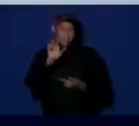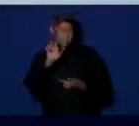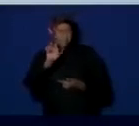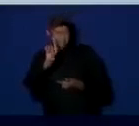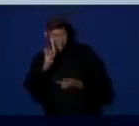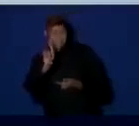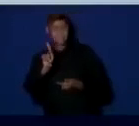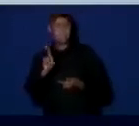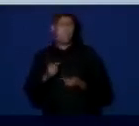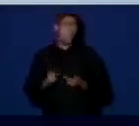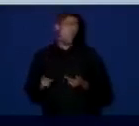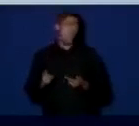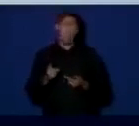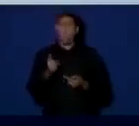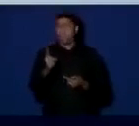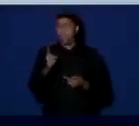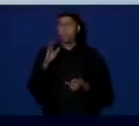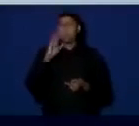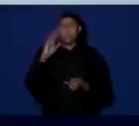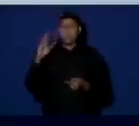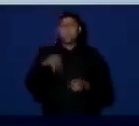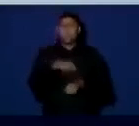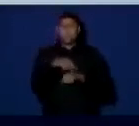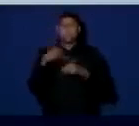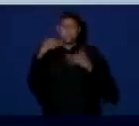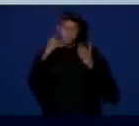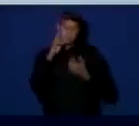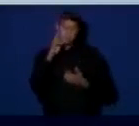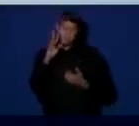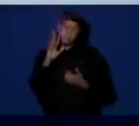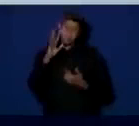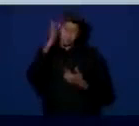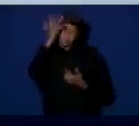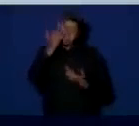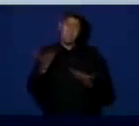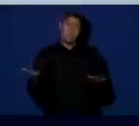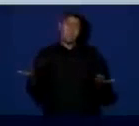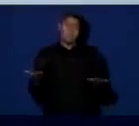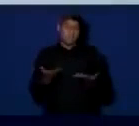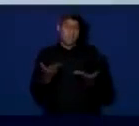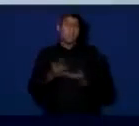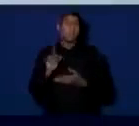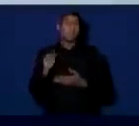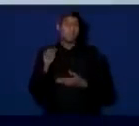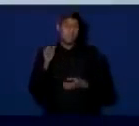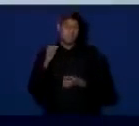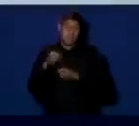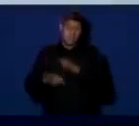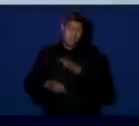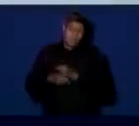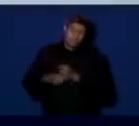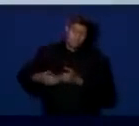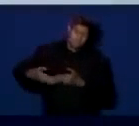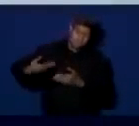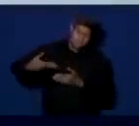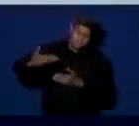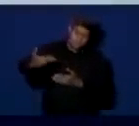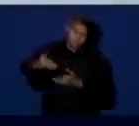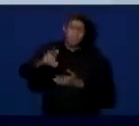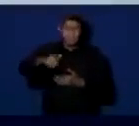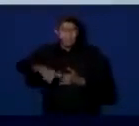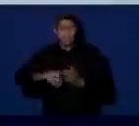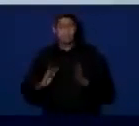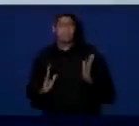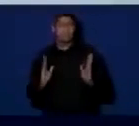longos, né? Principalmente nos países envolvidos, a gente vai ver os efeitos da política monetária que a gente vai fazer agora anos à frente. Então, é